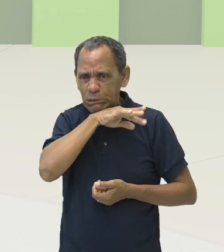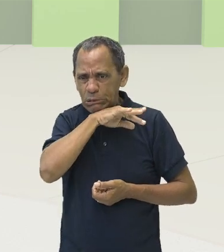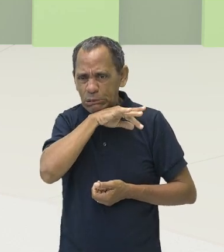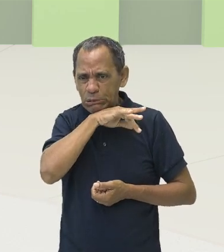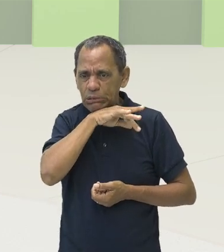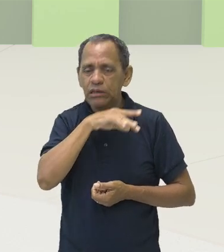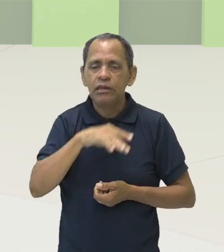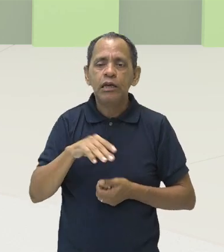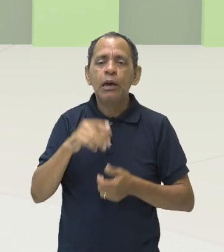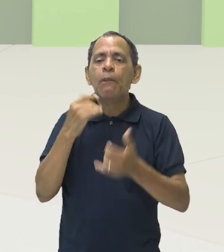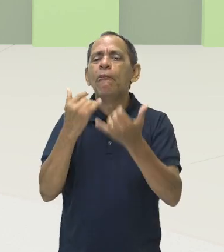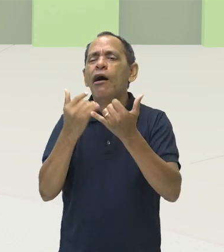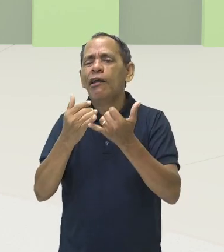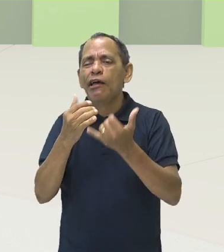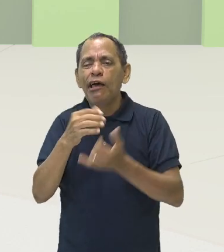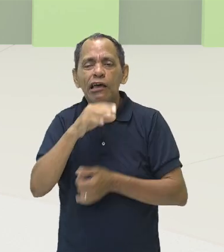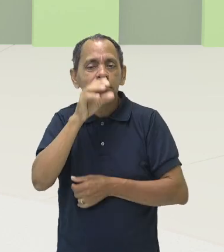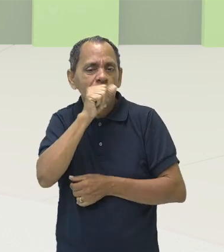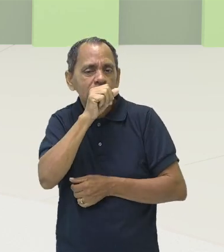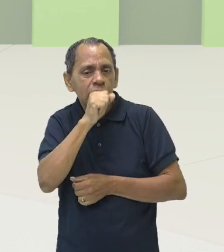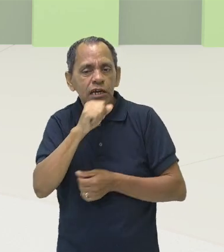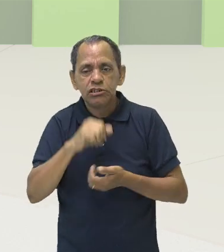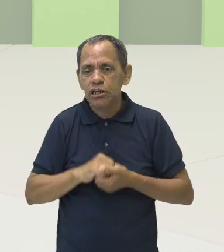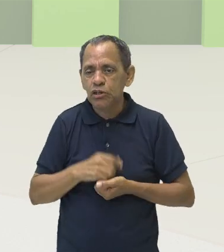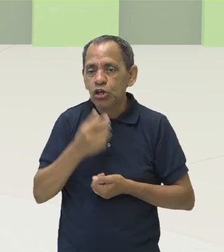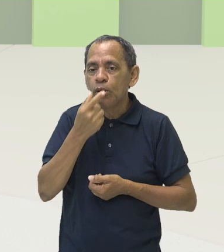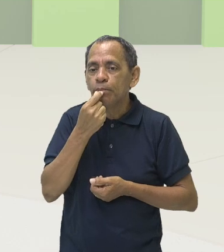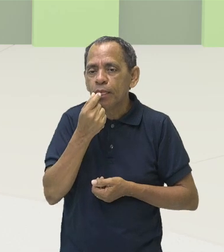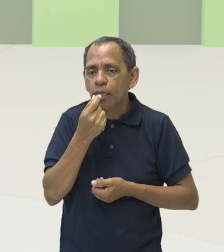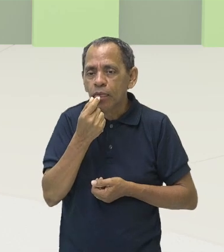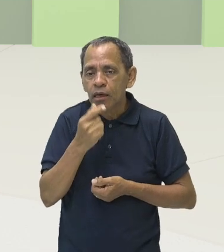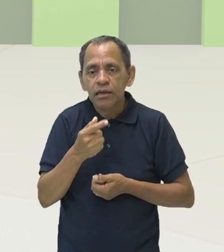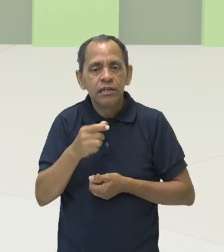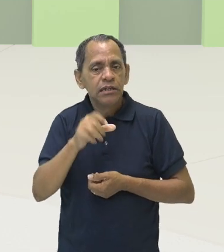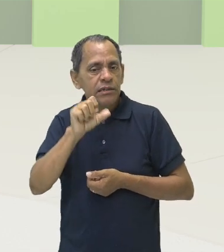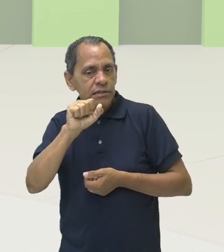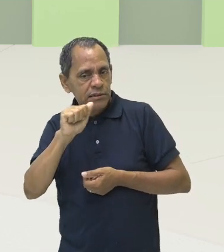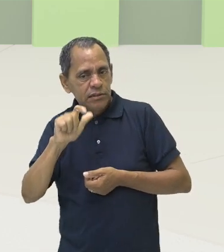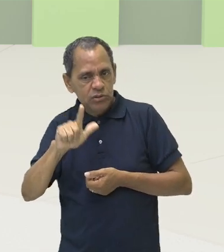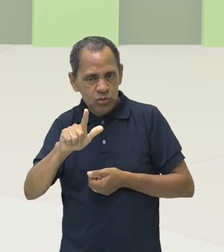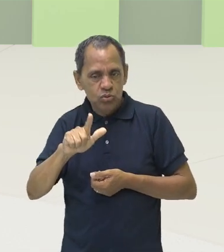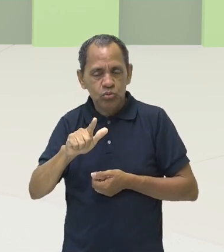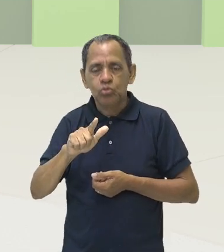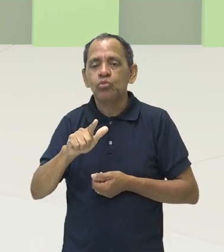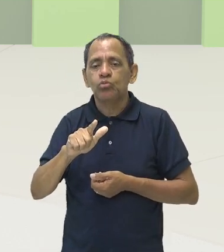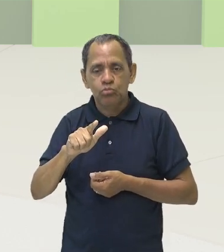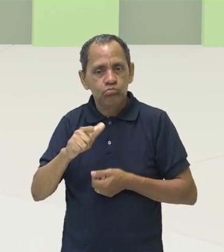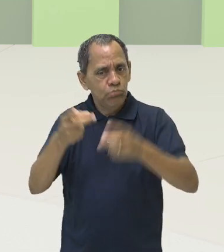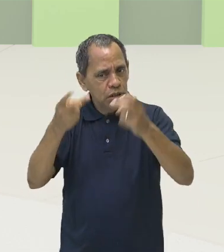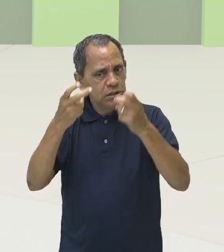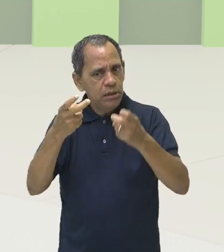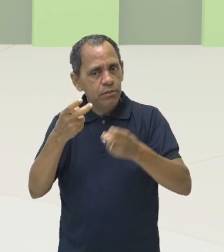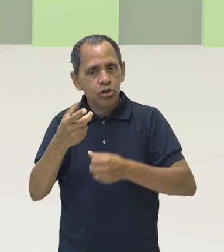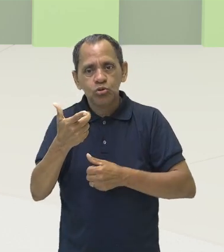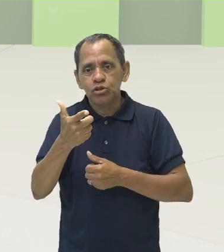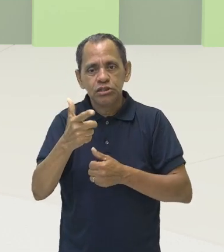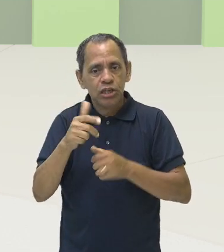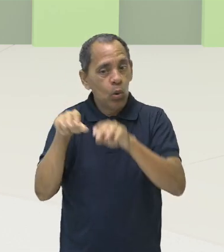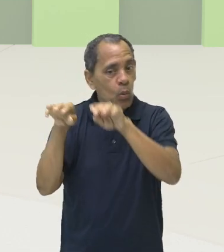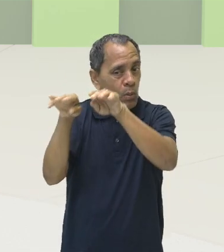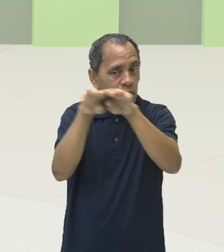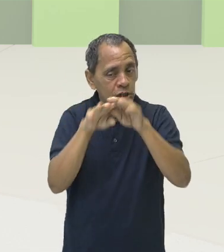laranja, está com gosto de sal, quer dizer que não está ali atingindo o padrão de potabilidade, né? O padrão